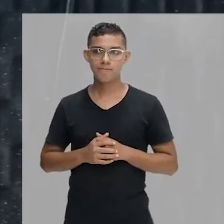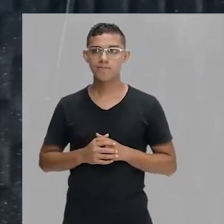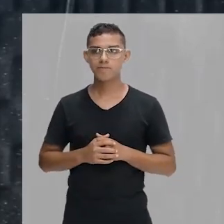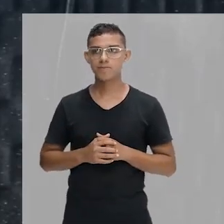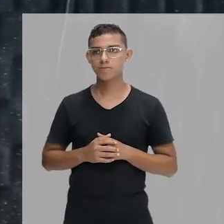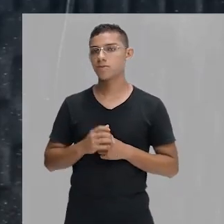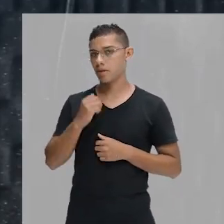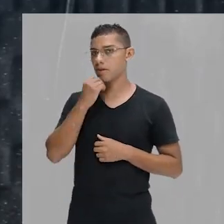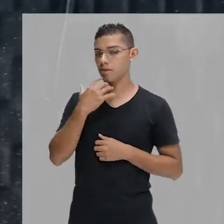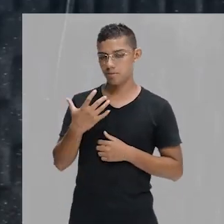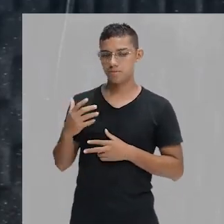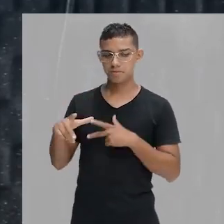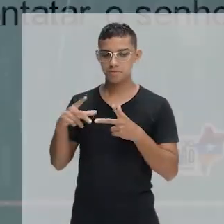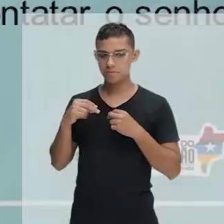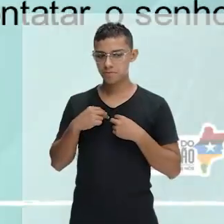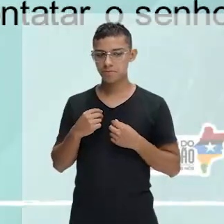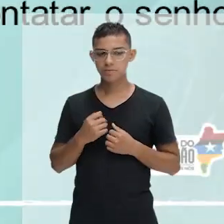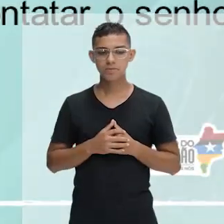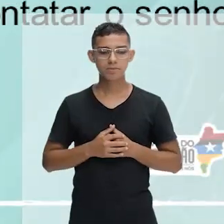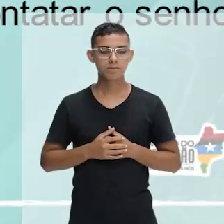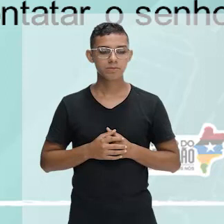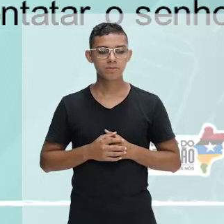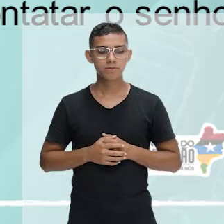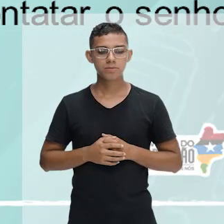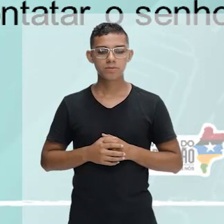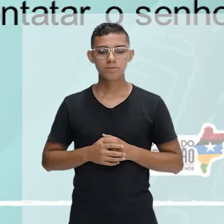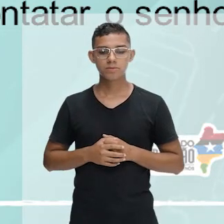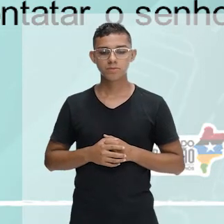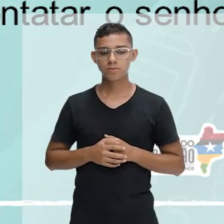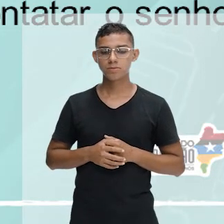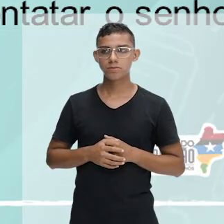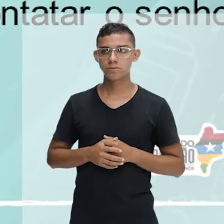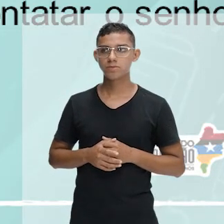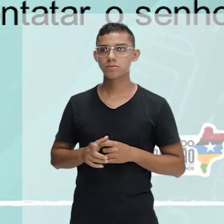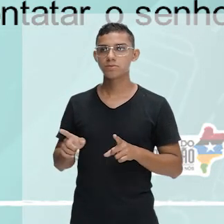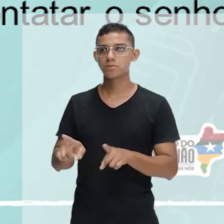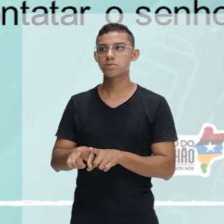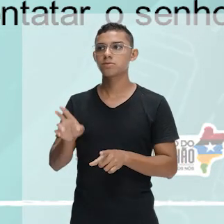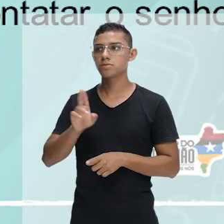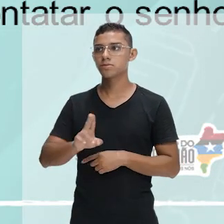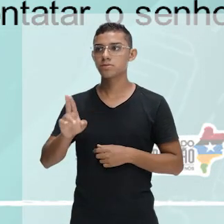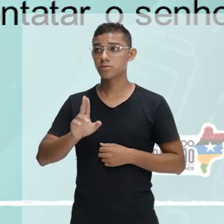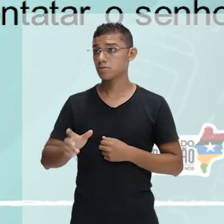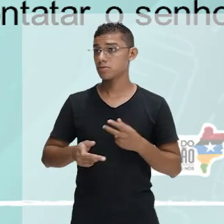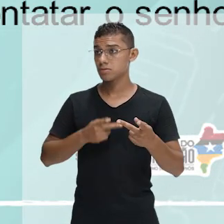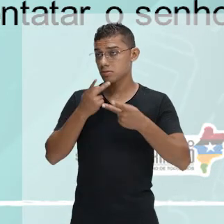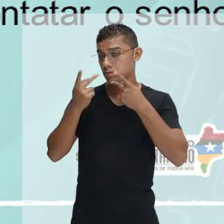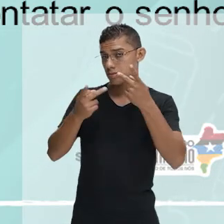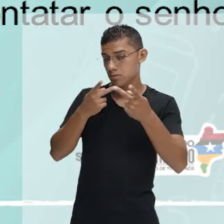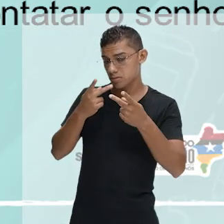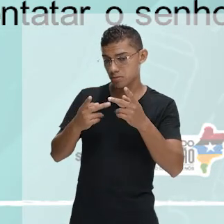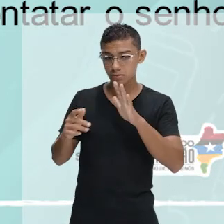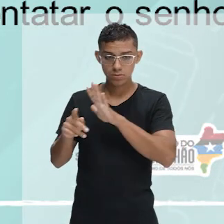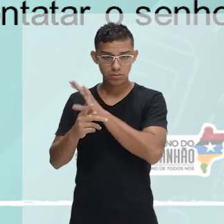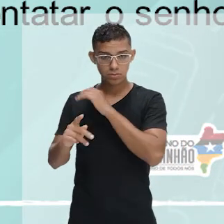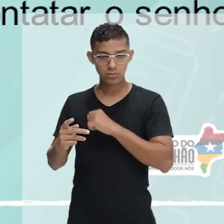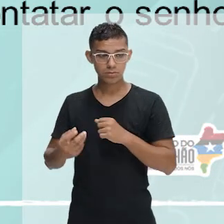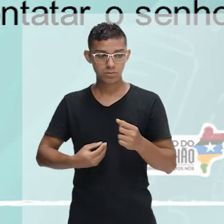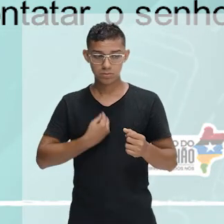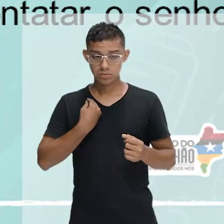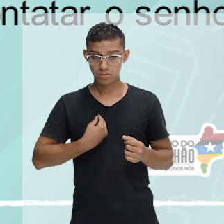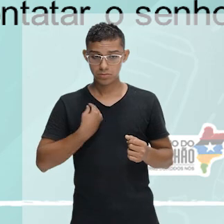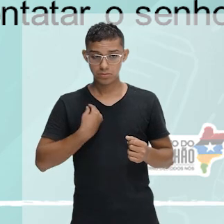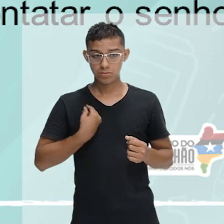de não ser uma recomendaçãozinha, tá? Outra forma de utilizar para falar sobre algo cuja existência